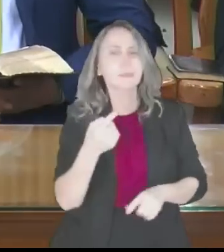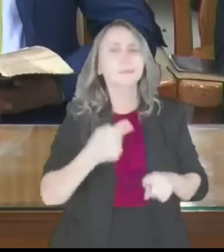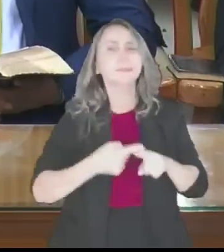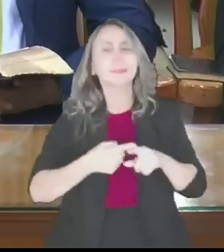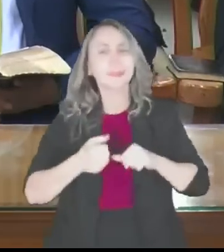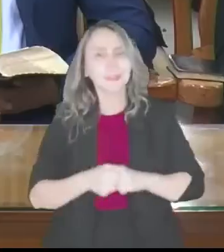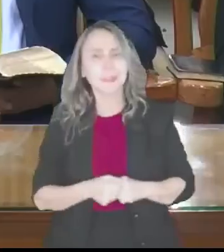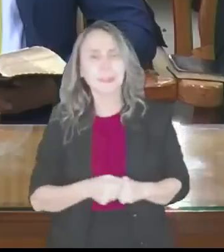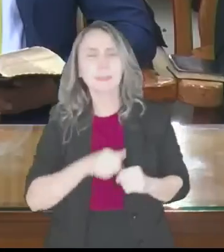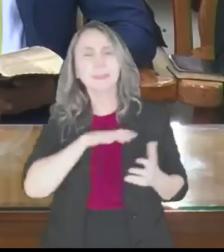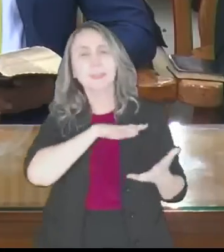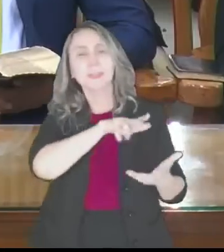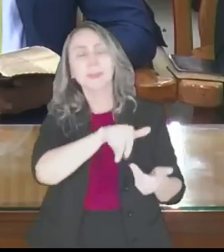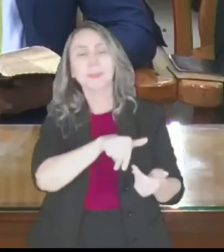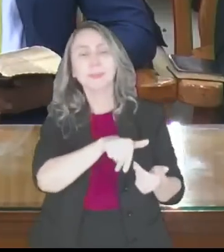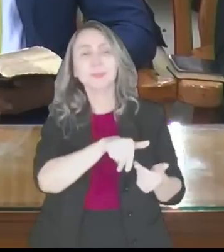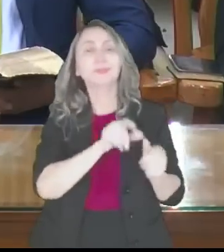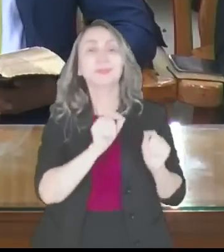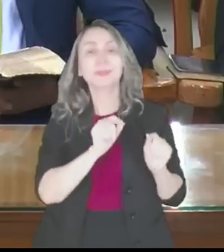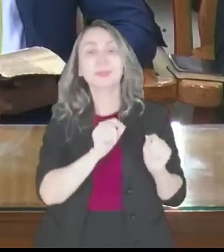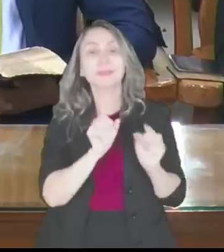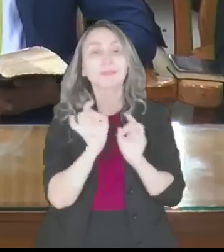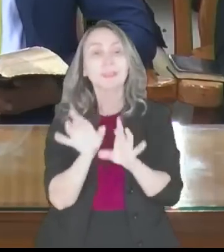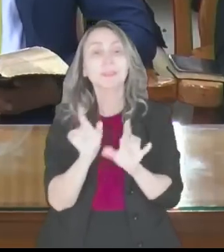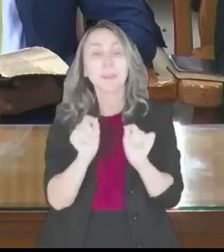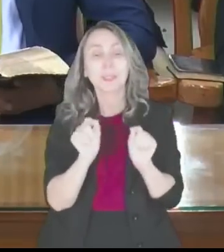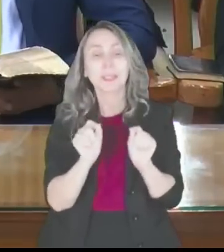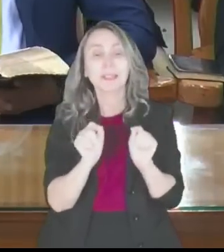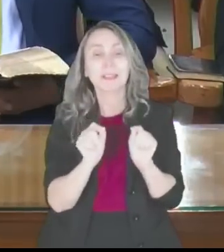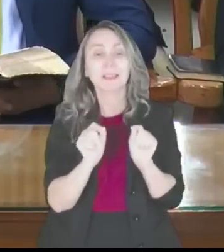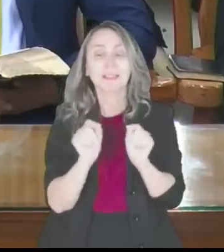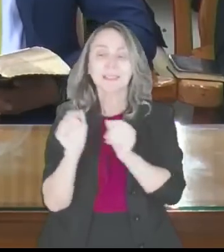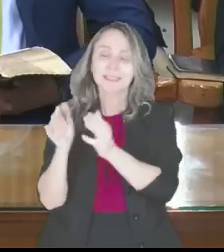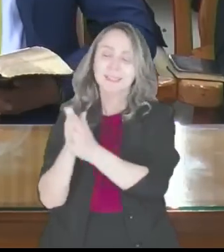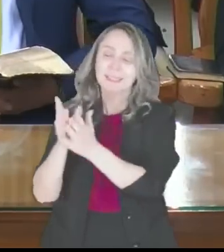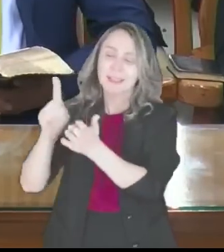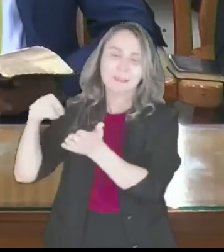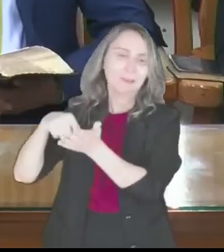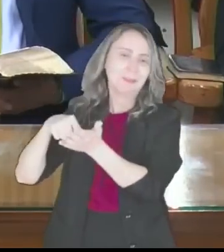tem abandonado o quê, meus amados irmãos? A palavra dos profetas. A lâmpada, a candeia.